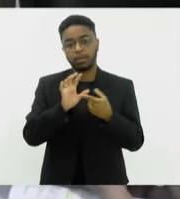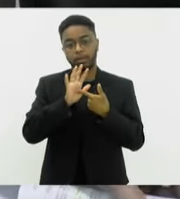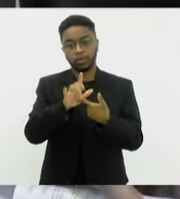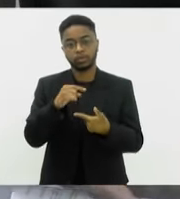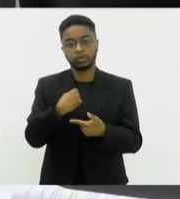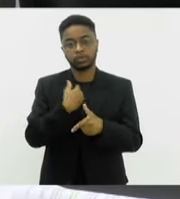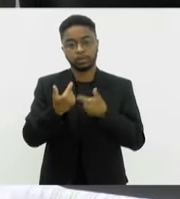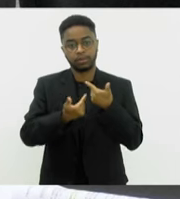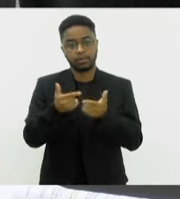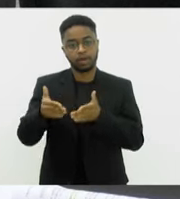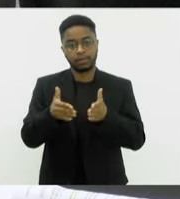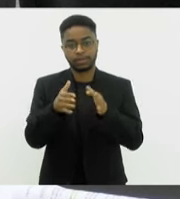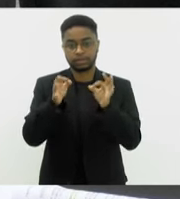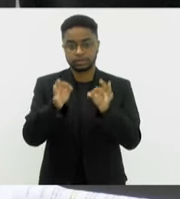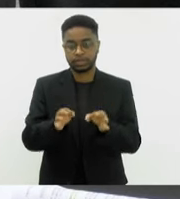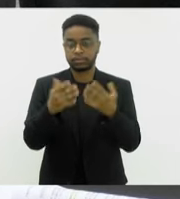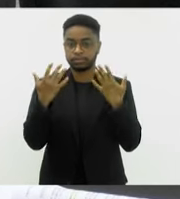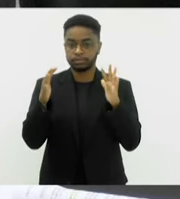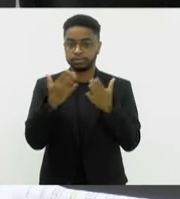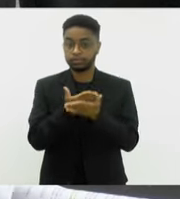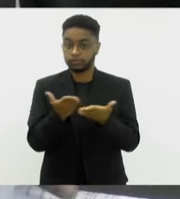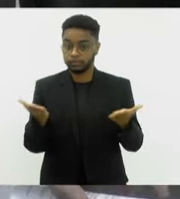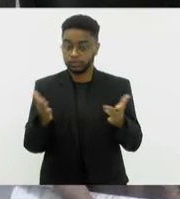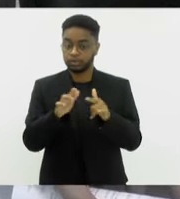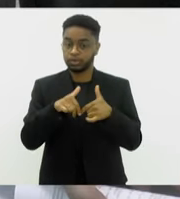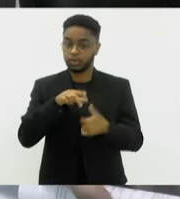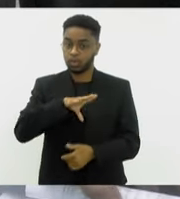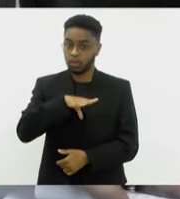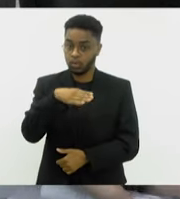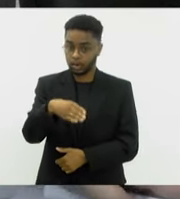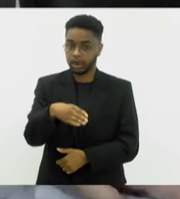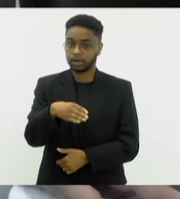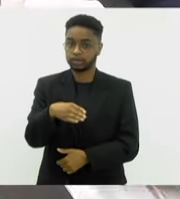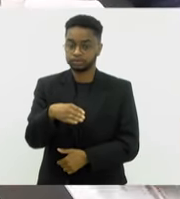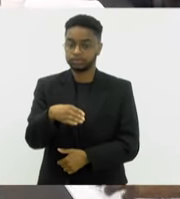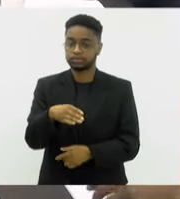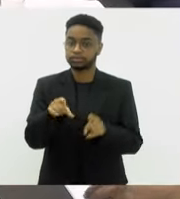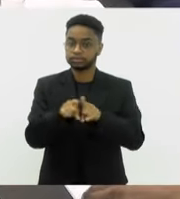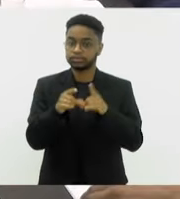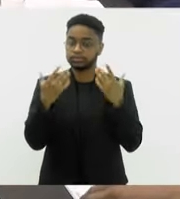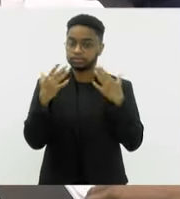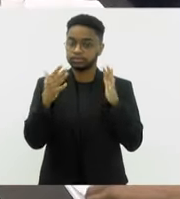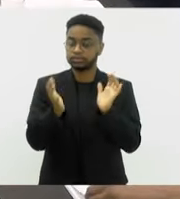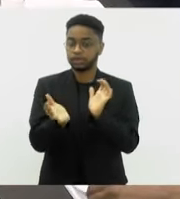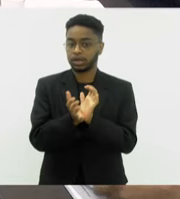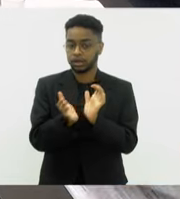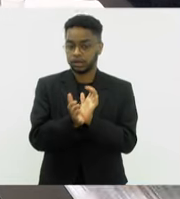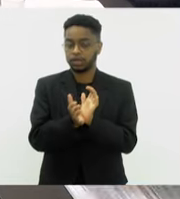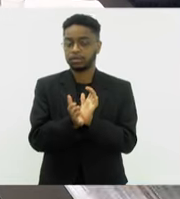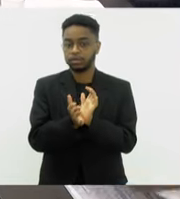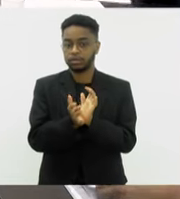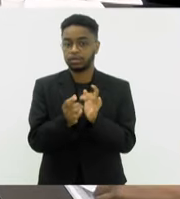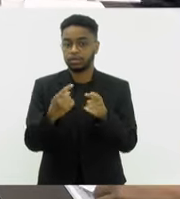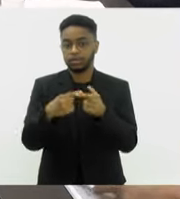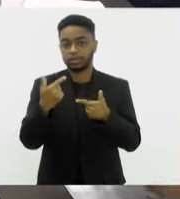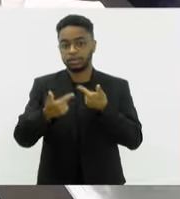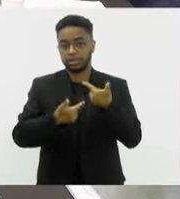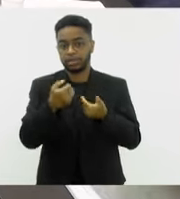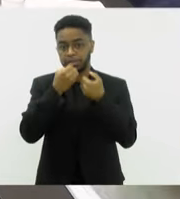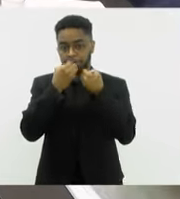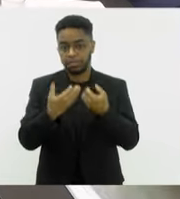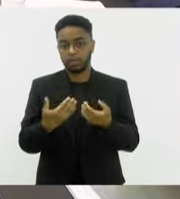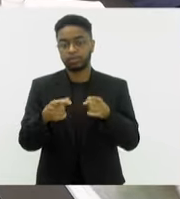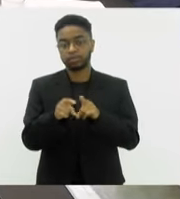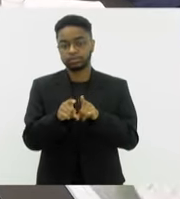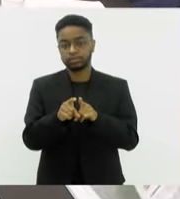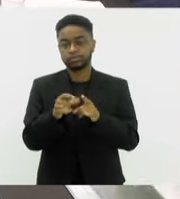caminho certo. Então, parabenizar a Vossa Excelência pela coragem da medida, parabenizar a equipe que fez um bom trabalho.